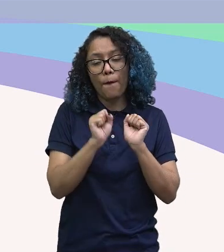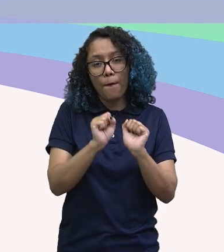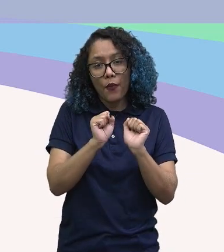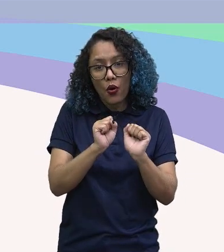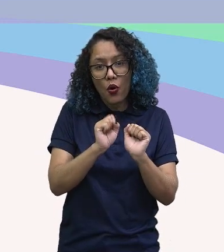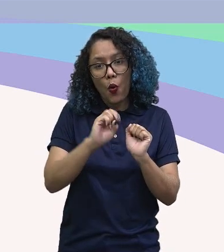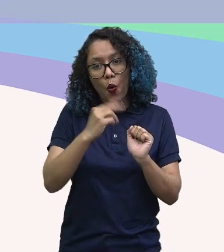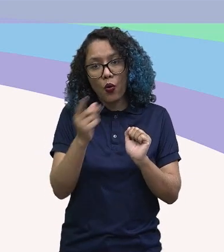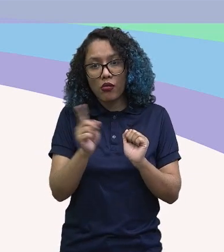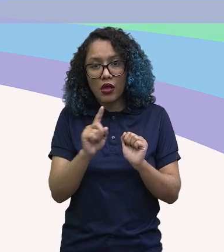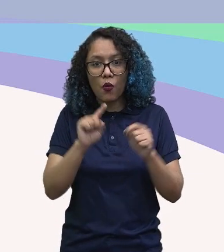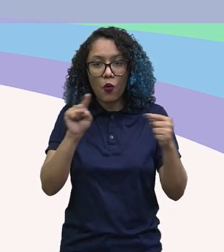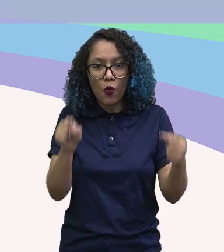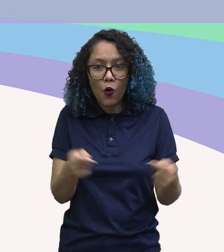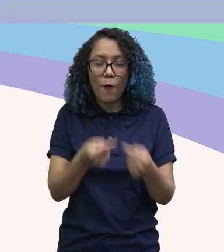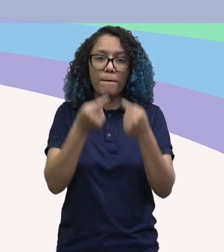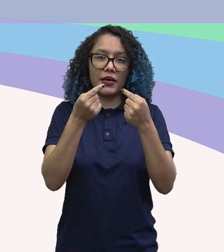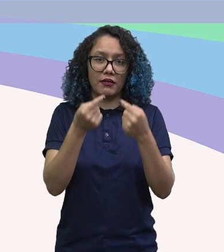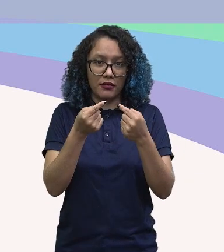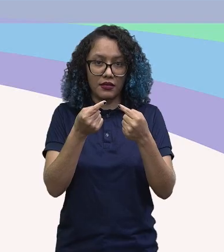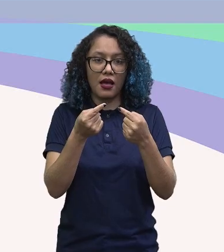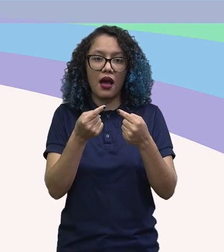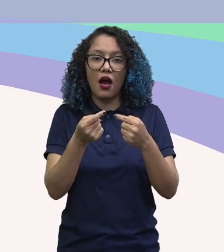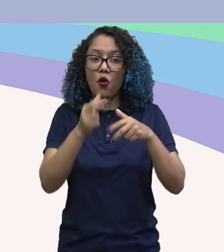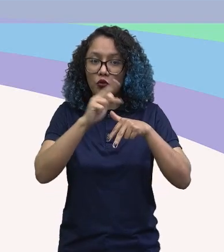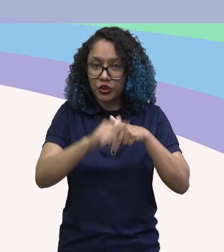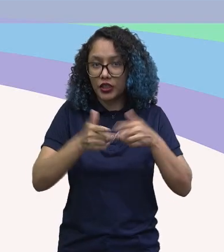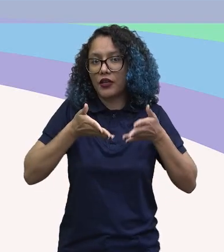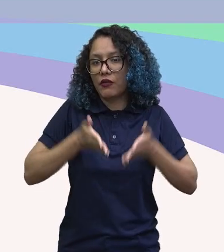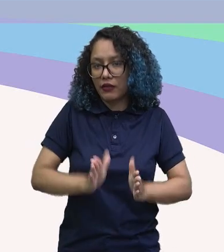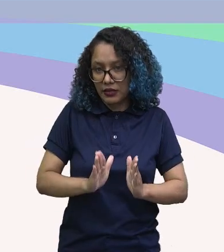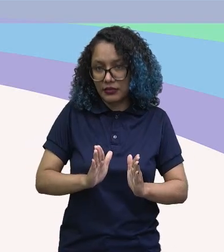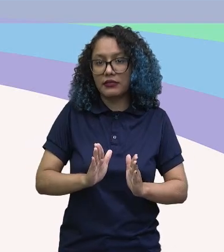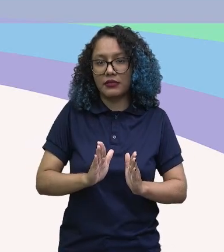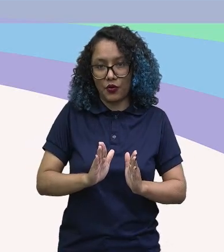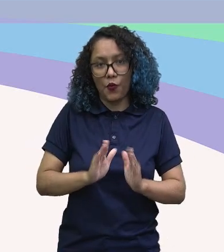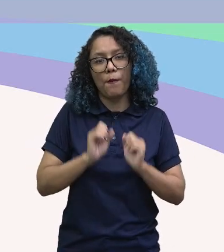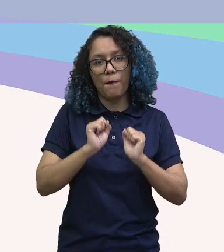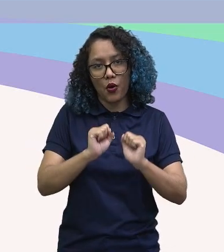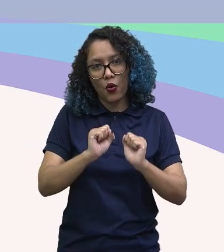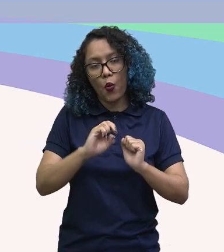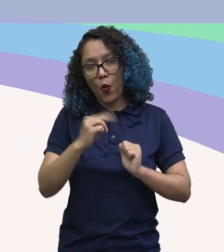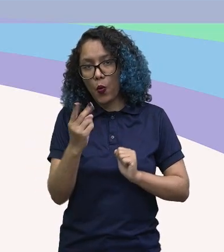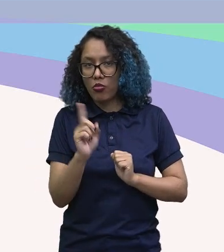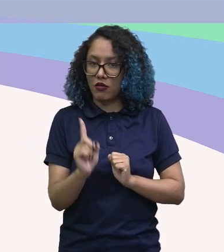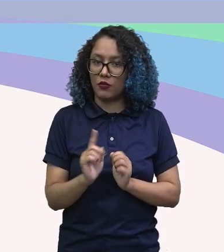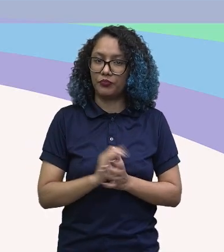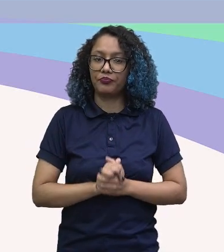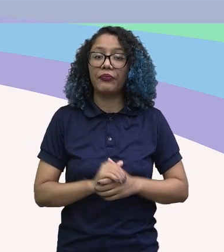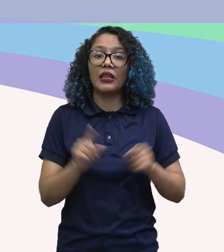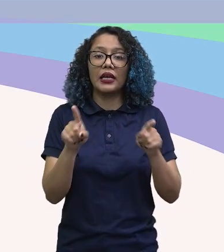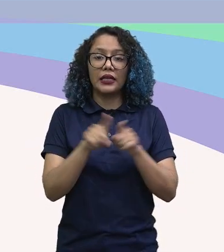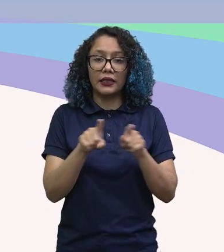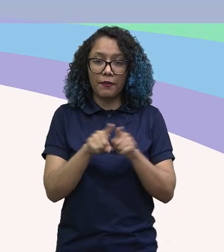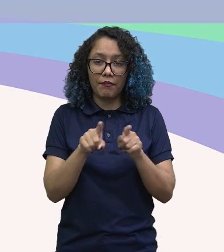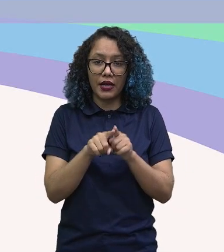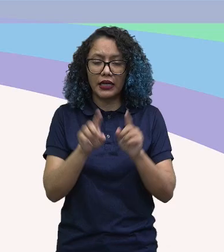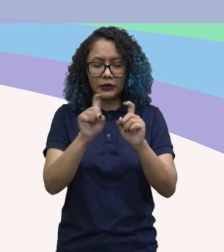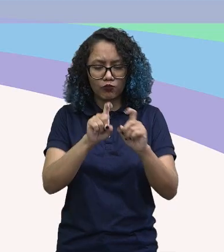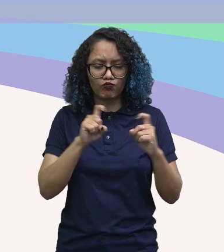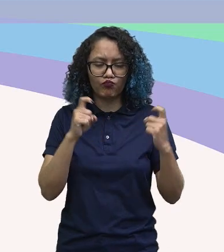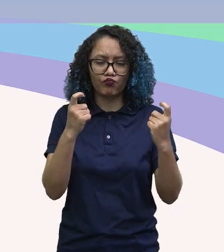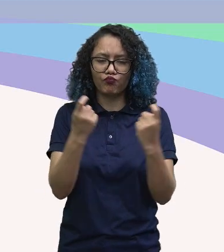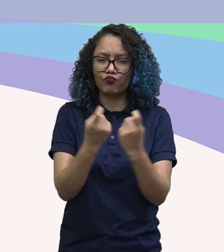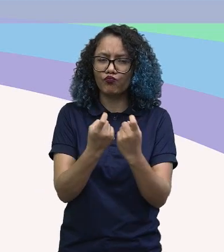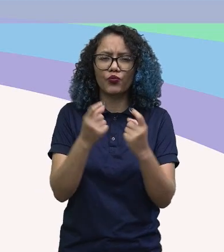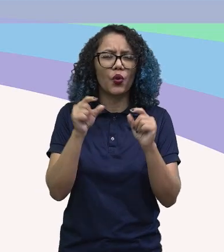não corresponder ao sexo atribuído à pessoa ao nascer. Além disso, a